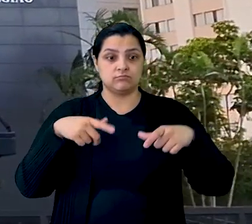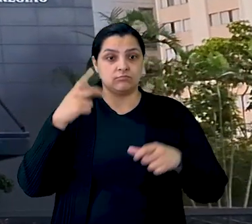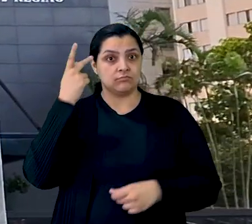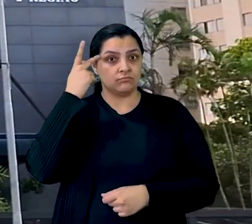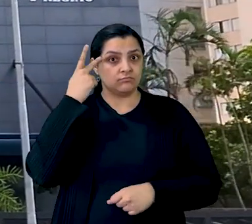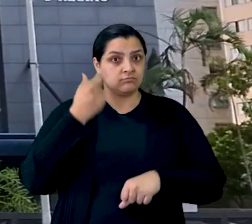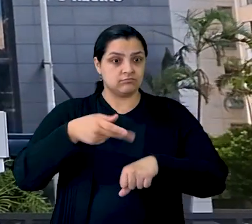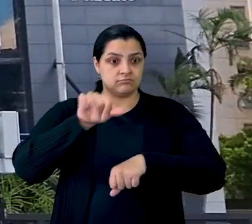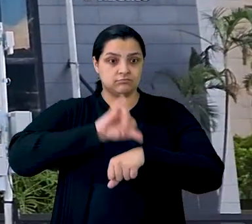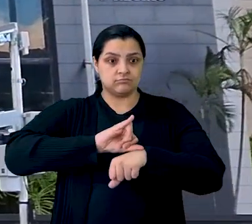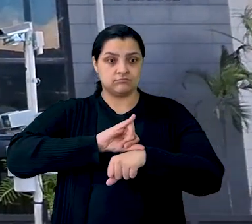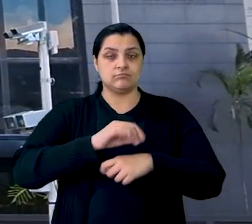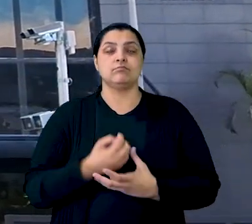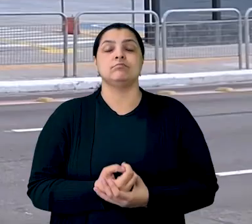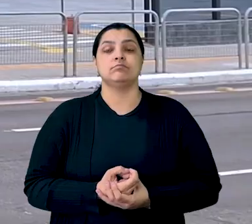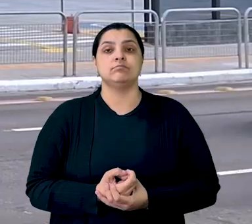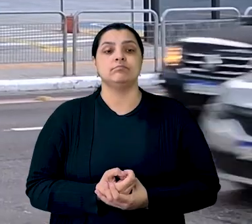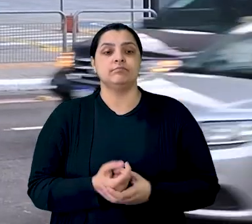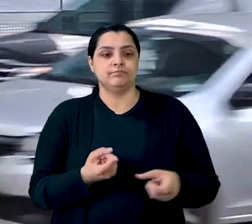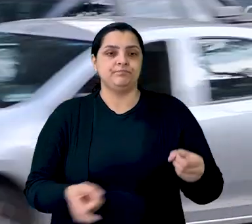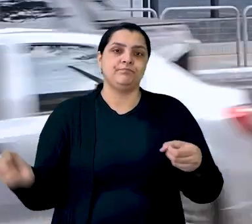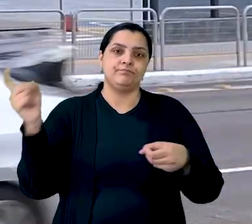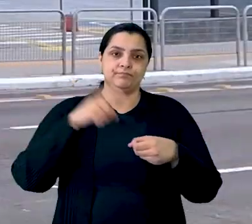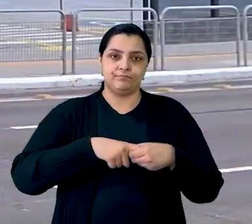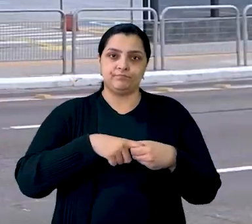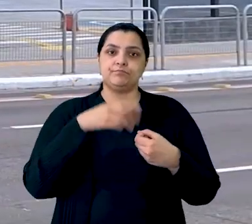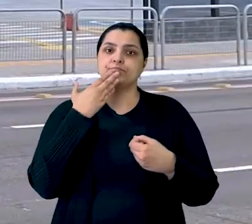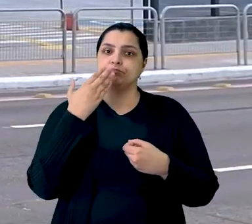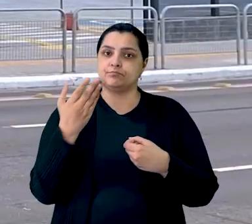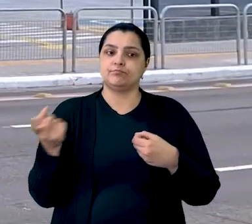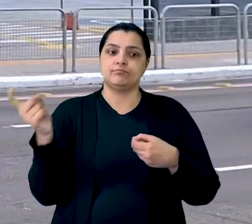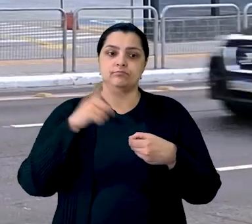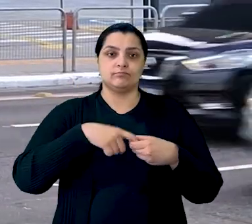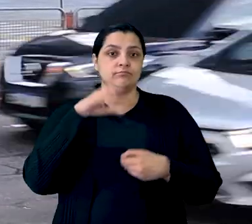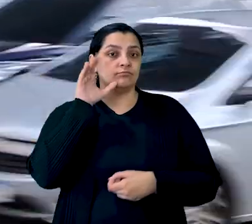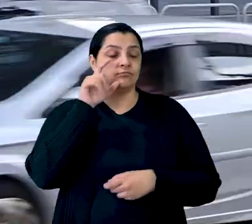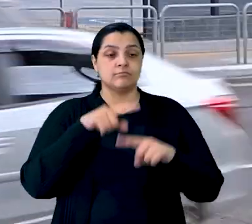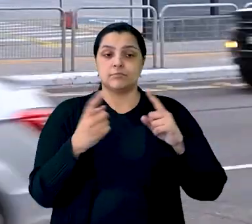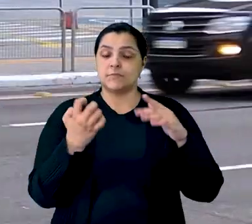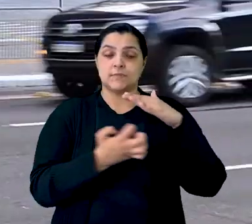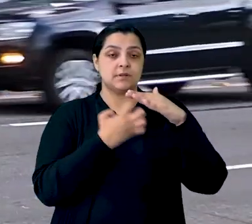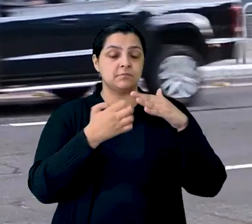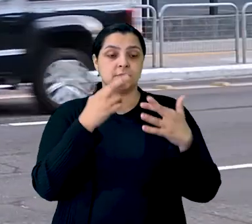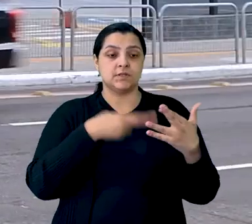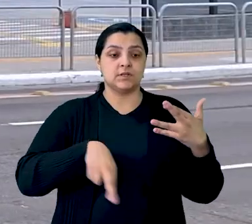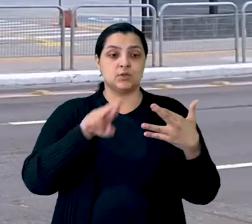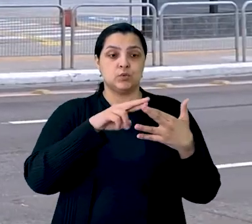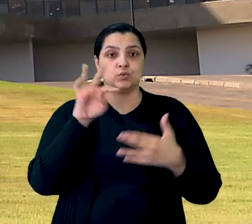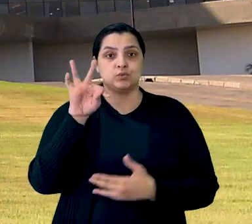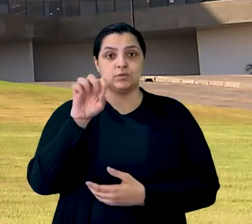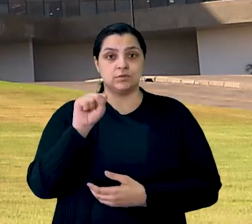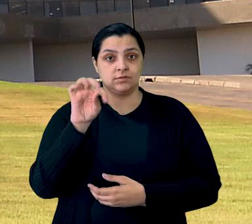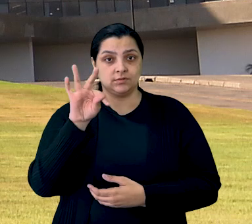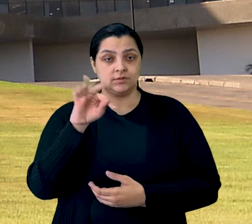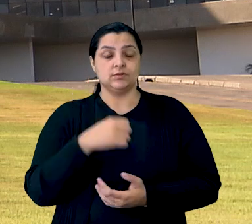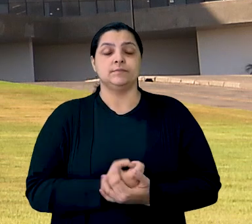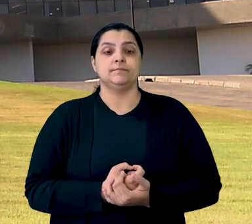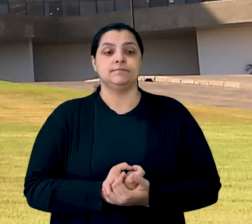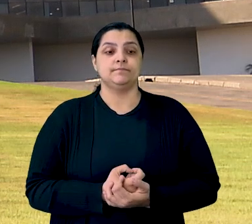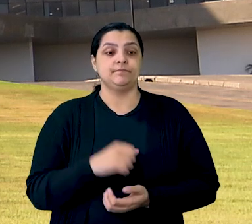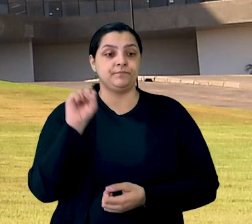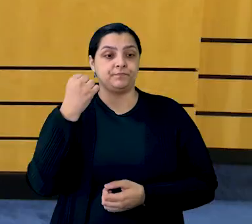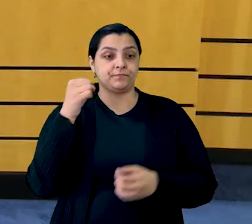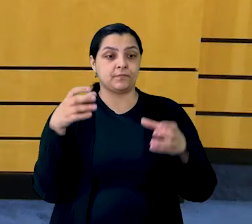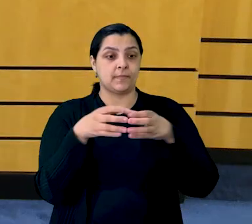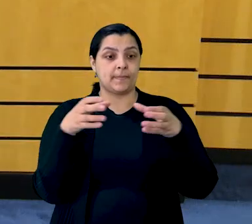da 2ª Região, na capital paulista, determinou a reintegração do empregado. mas a empresa recorreu ao Tribunal Superior do